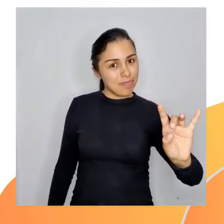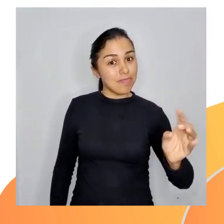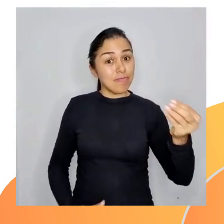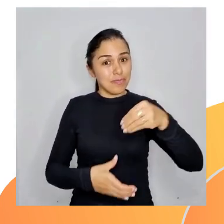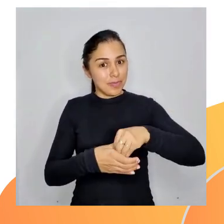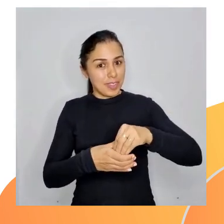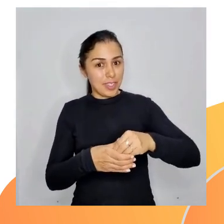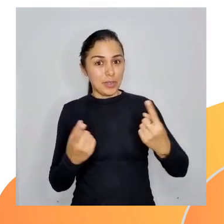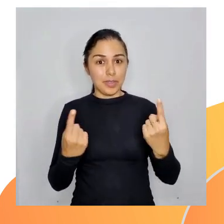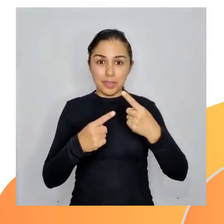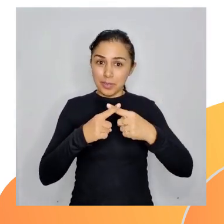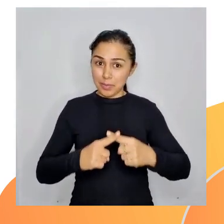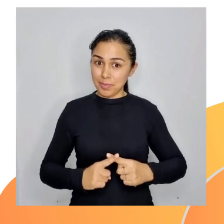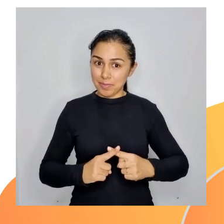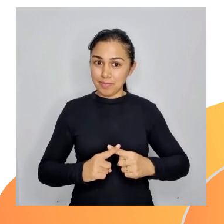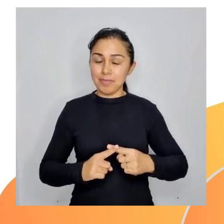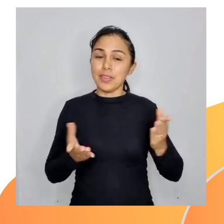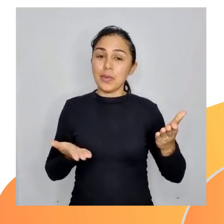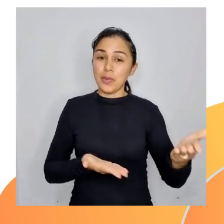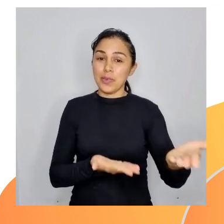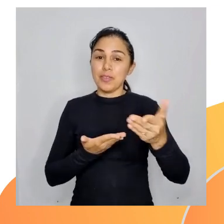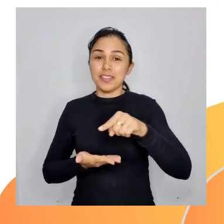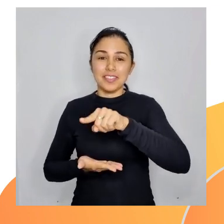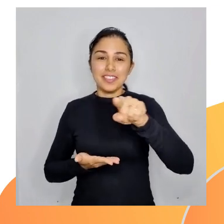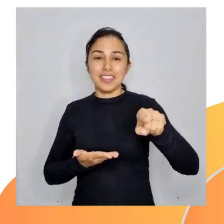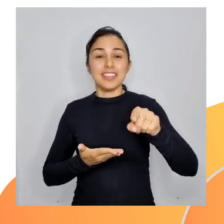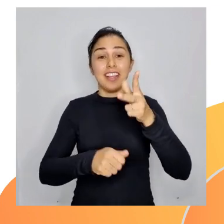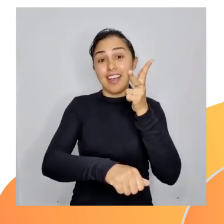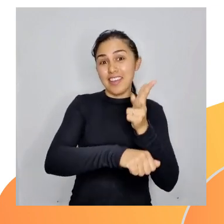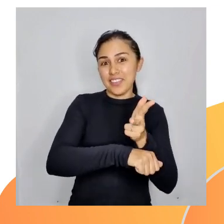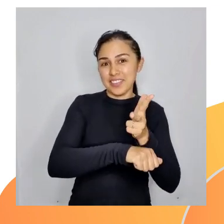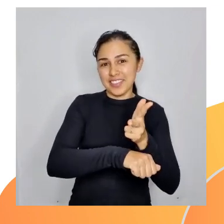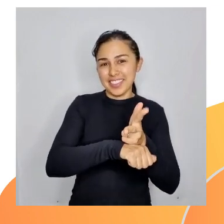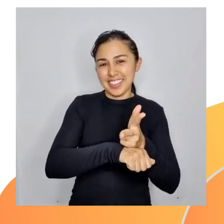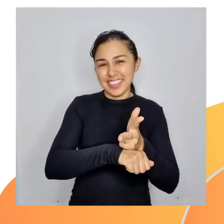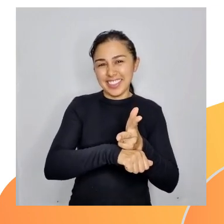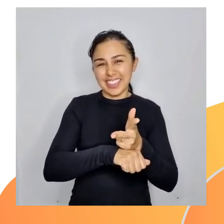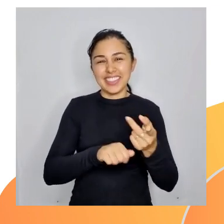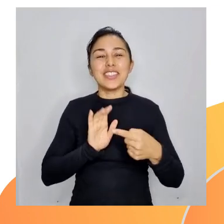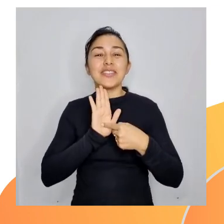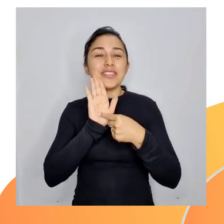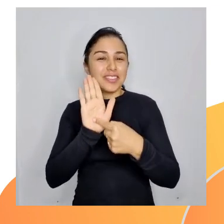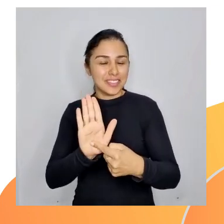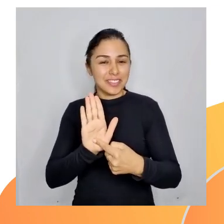do jogo? Então, eu te convido a fazer um vídeo para a gente, demonstrando